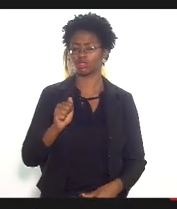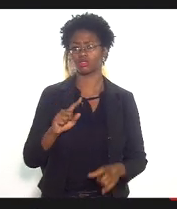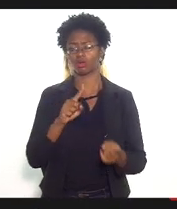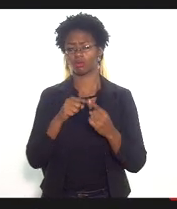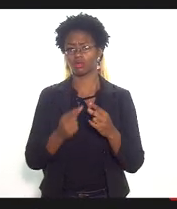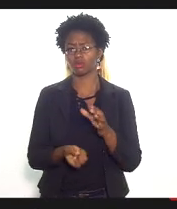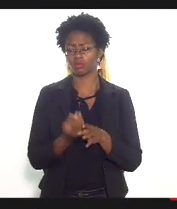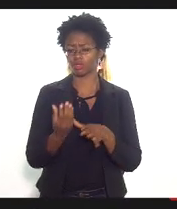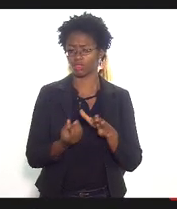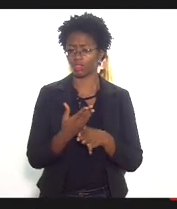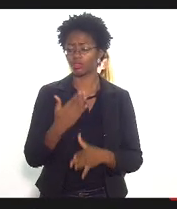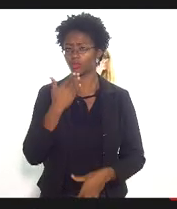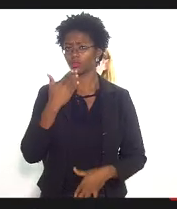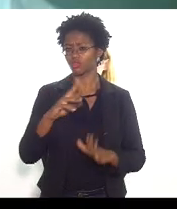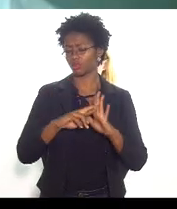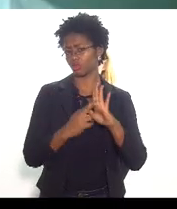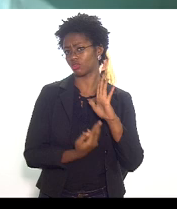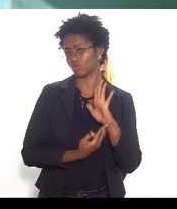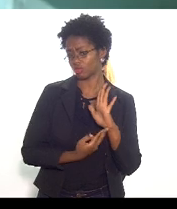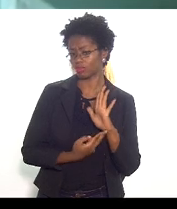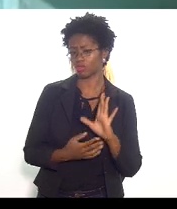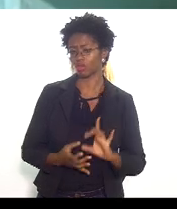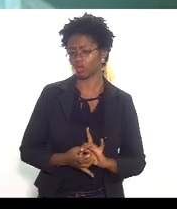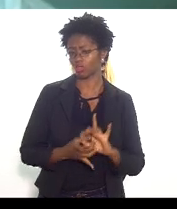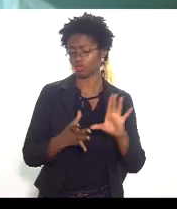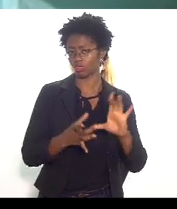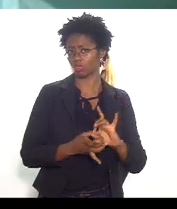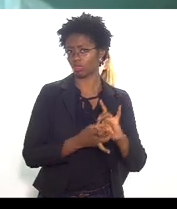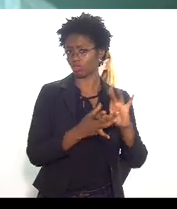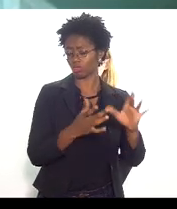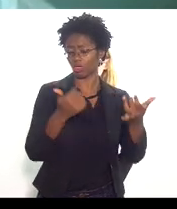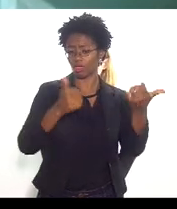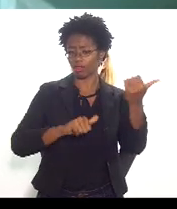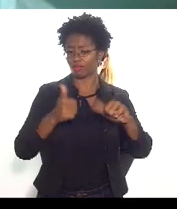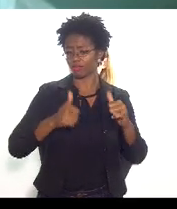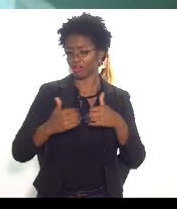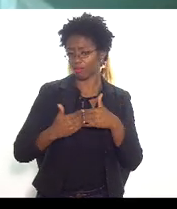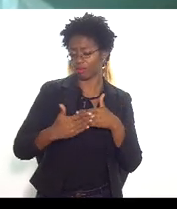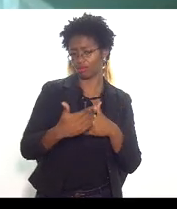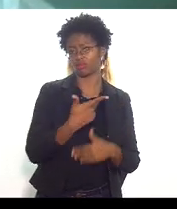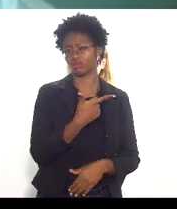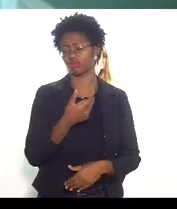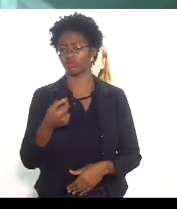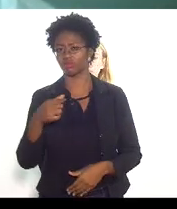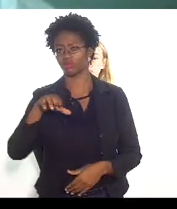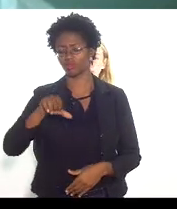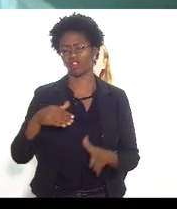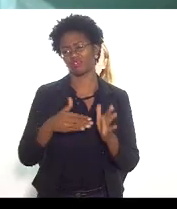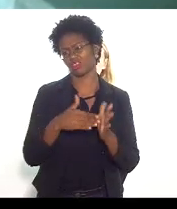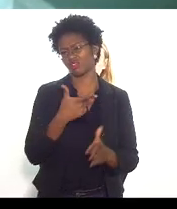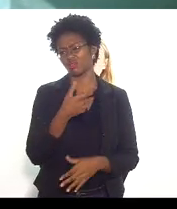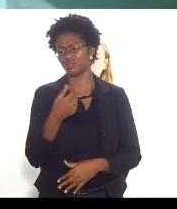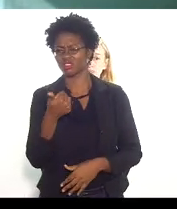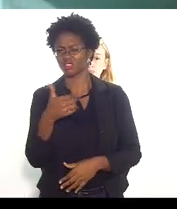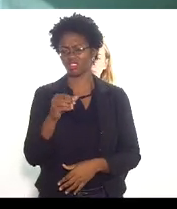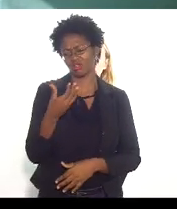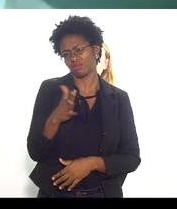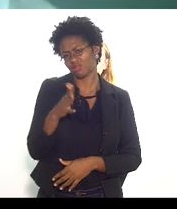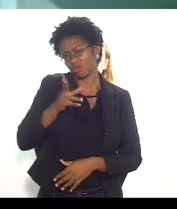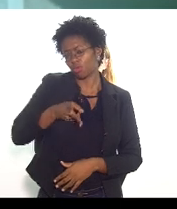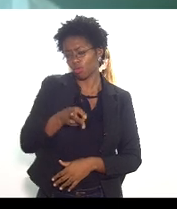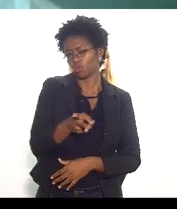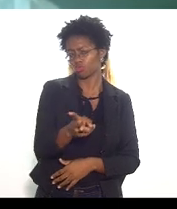de concessão, vocês avaliando, eles têm, a partir de 2009, 2010, eles começam a ficar mais ou menos